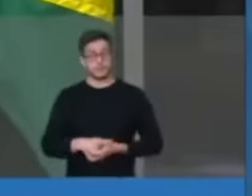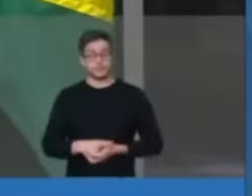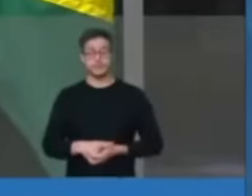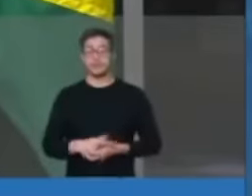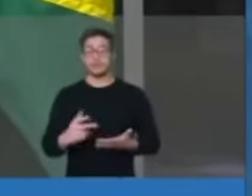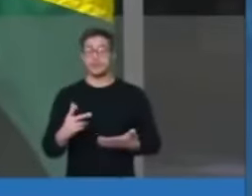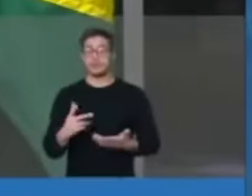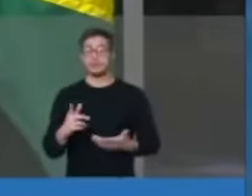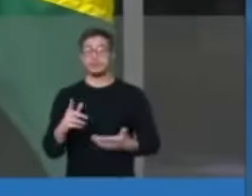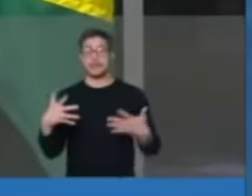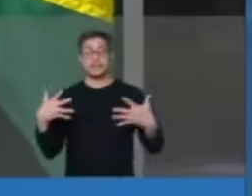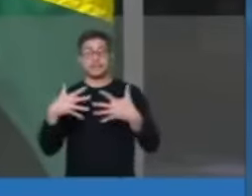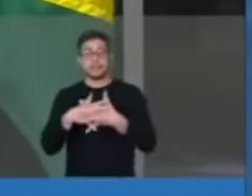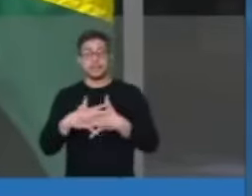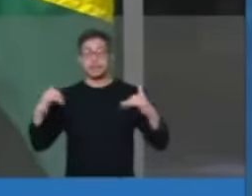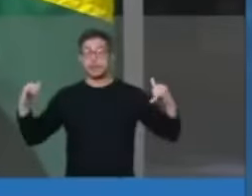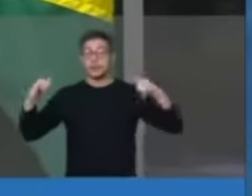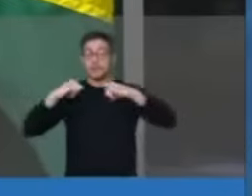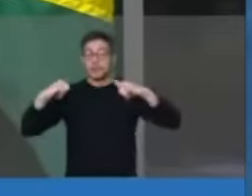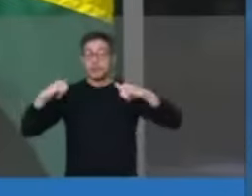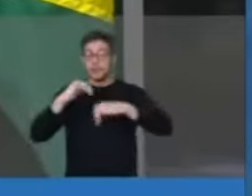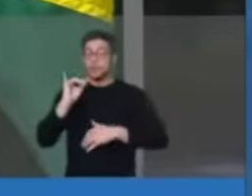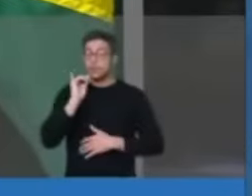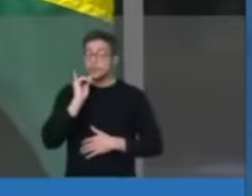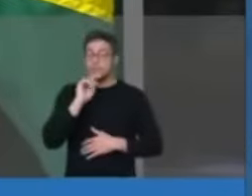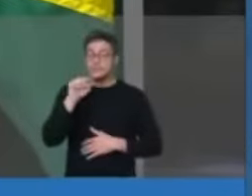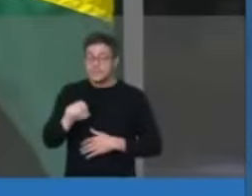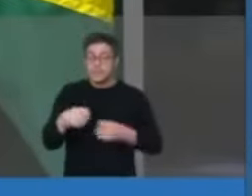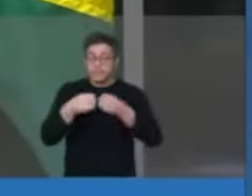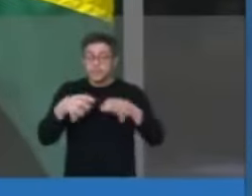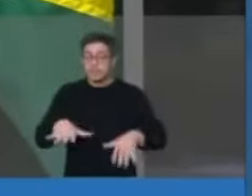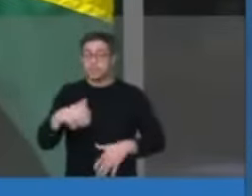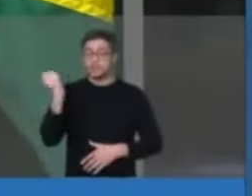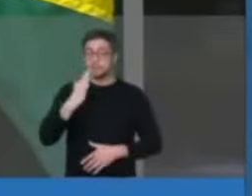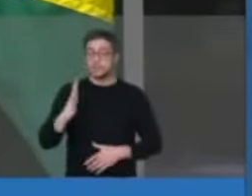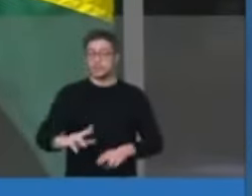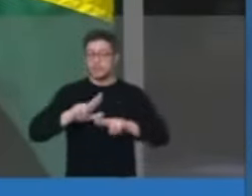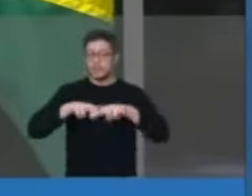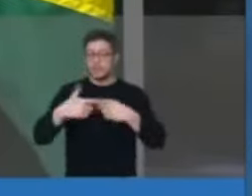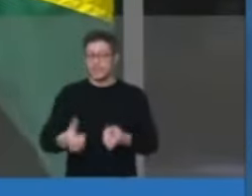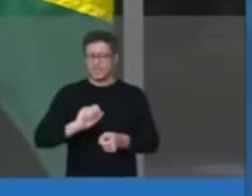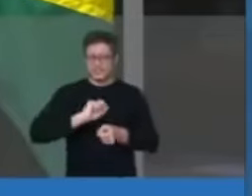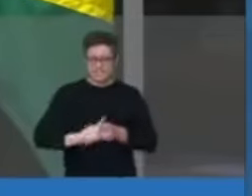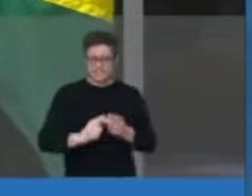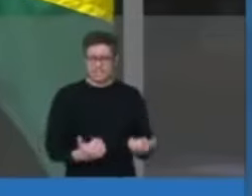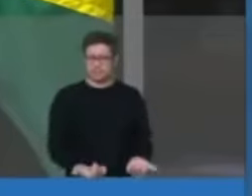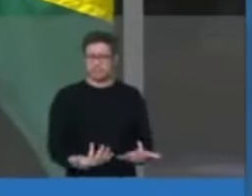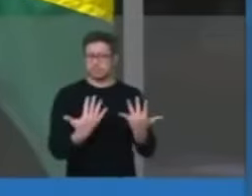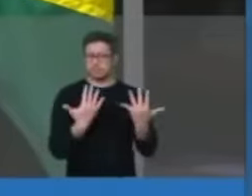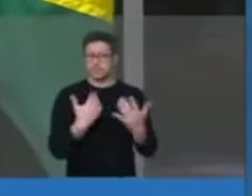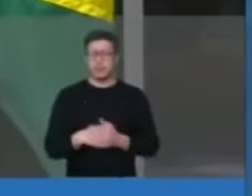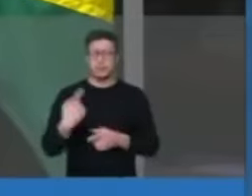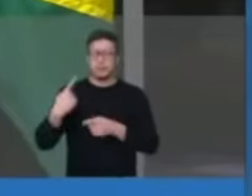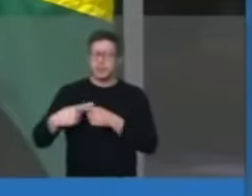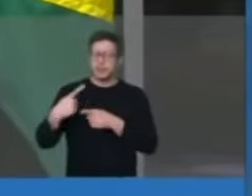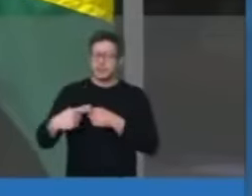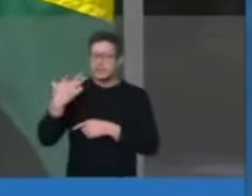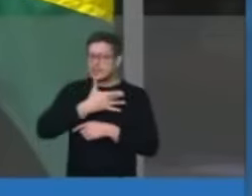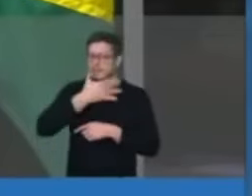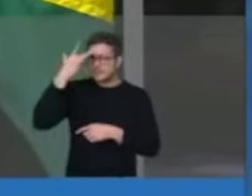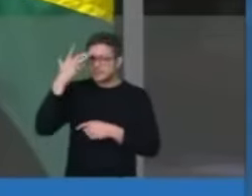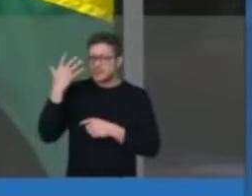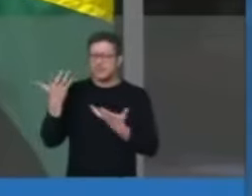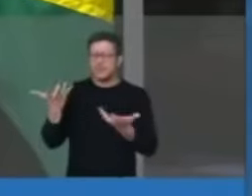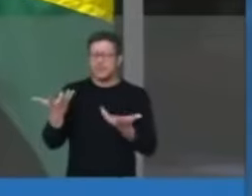assim tá imagina o tamanho do prejuízo que o Brasil está tomando qual é a finalidade dessas pessoas recebendo